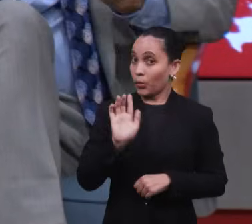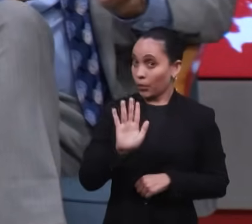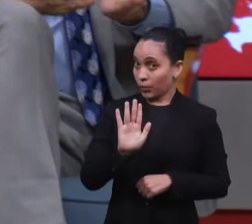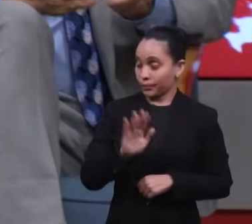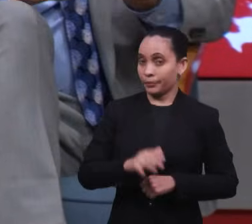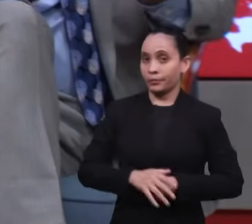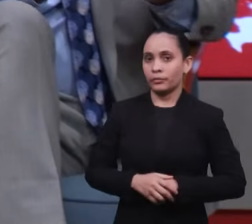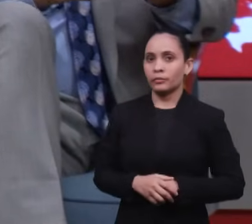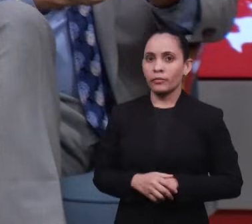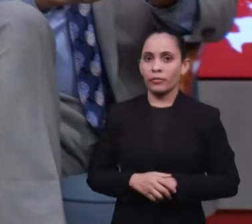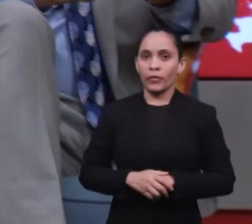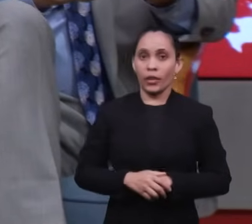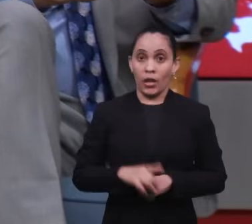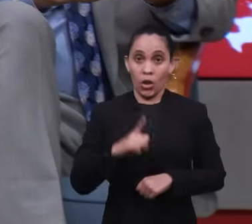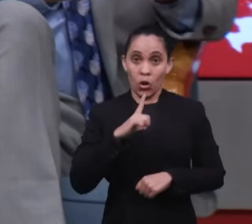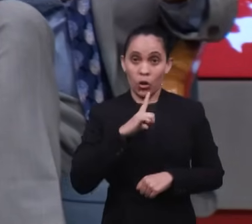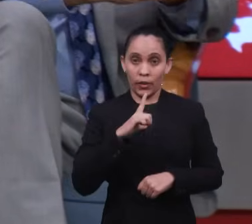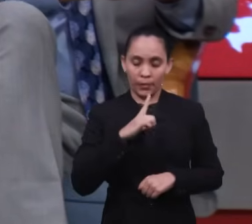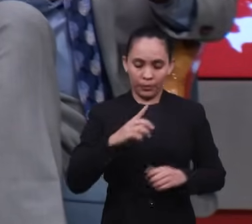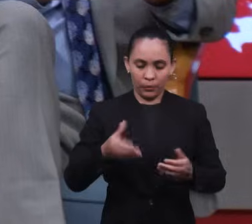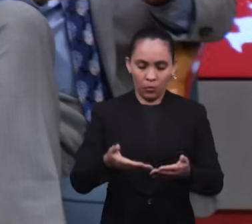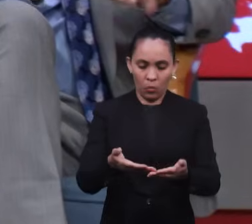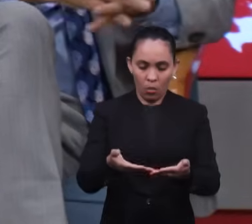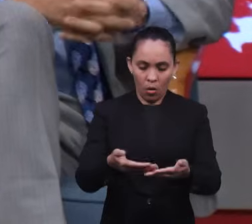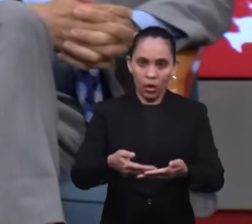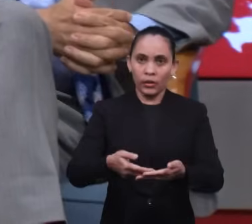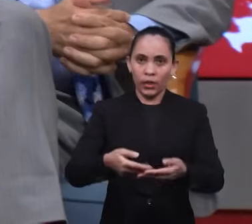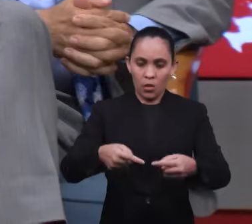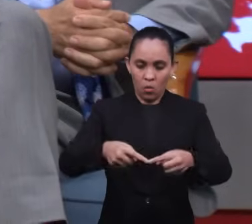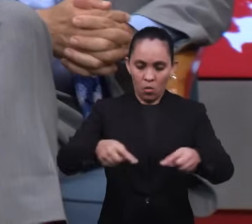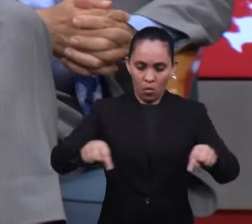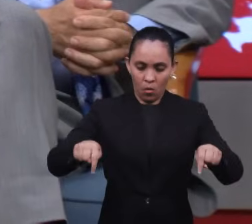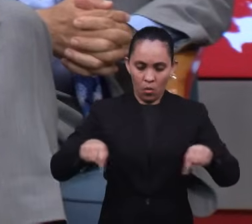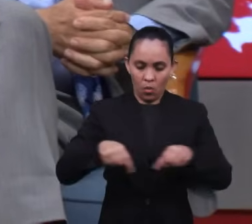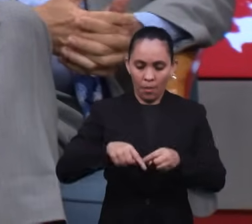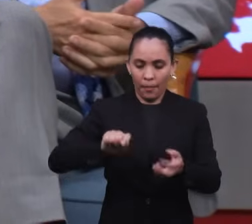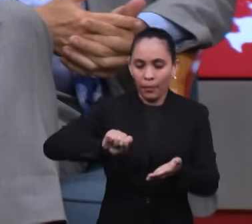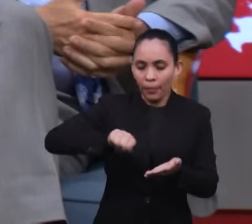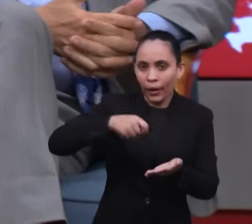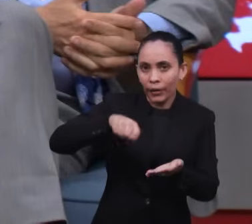o que mete a mão no prato comigo